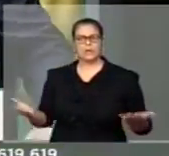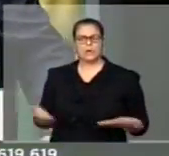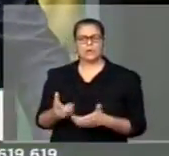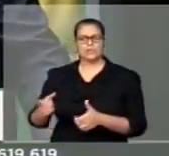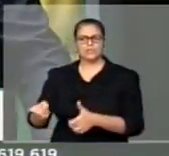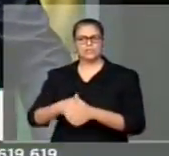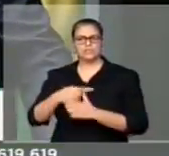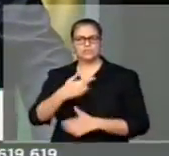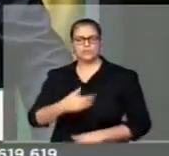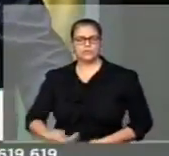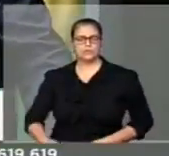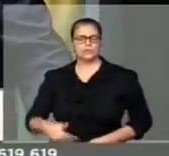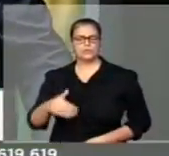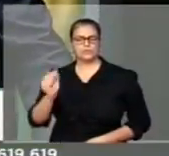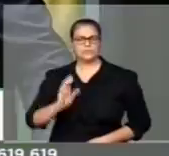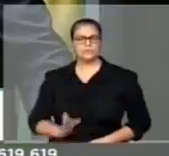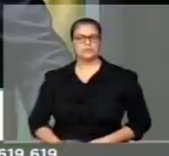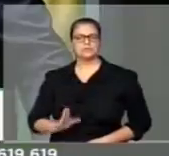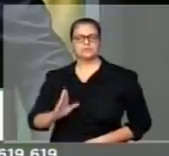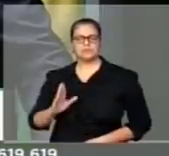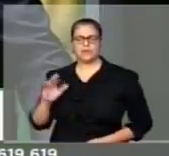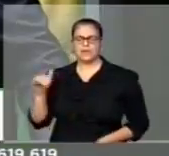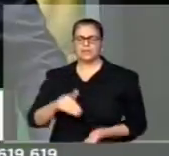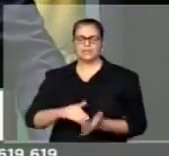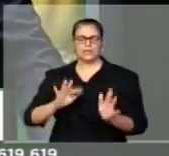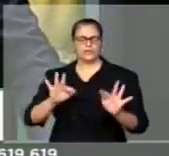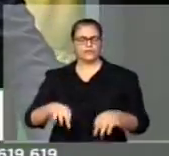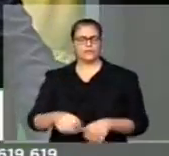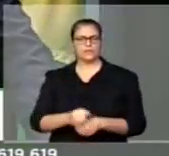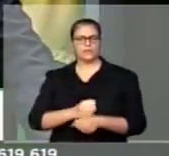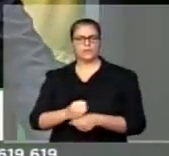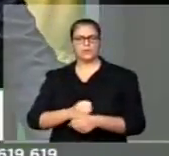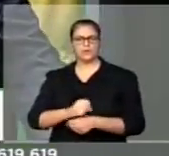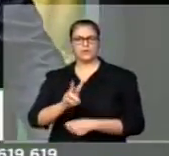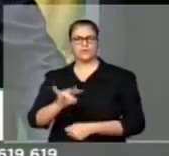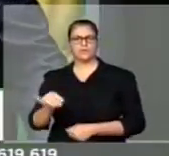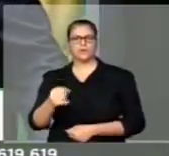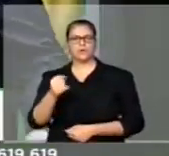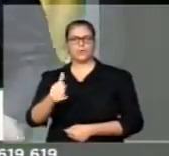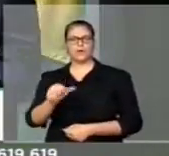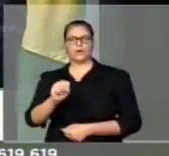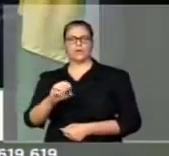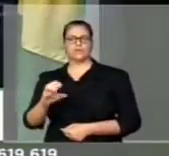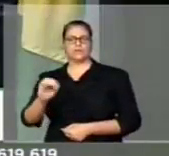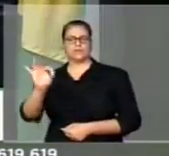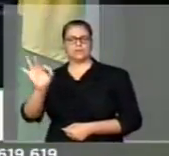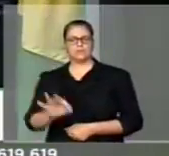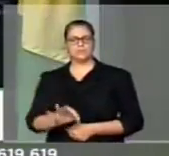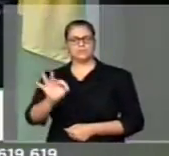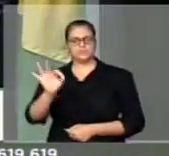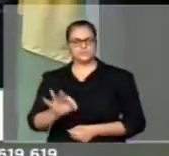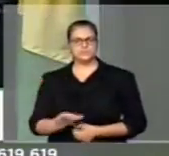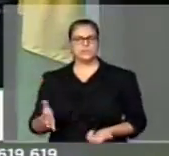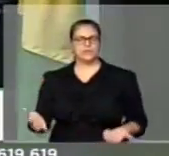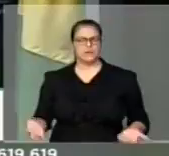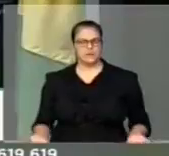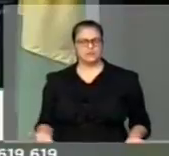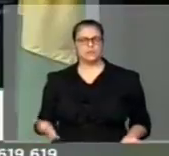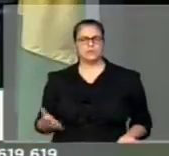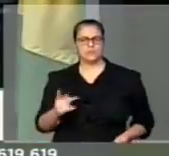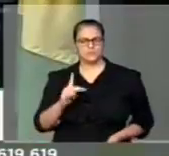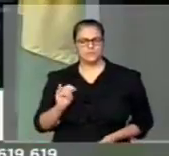pública deverá alcançar, até o final desse ano, um parâmetro de quase 80% da relação dívida-PIB.